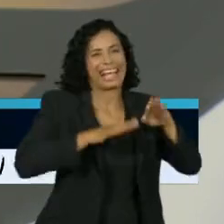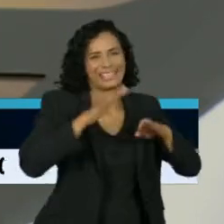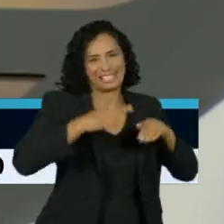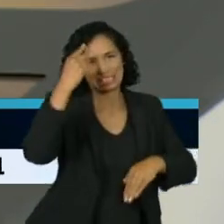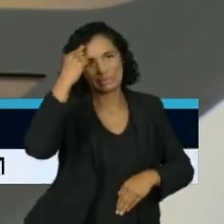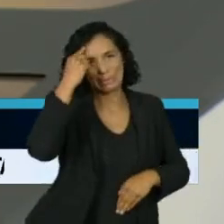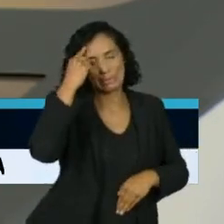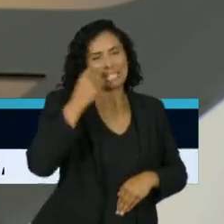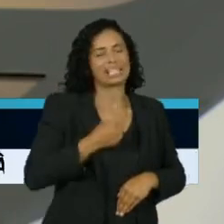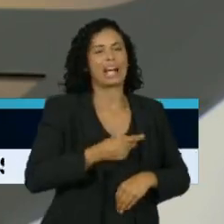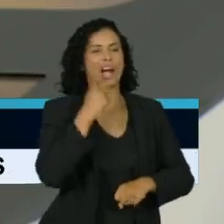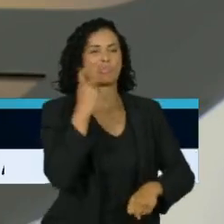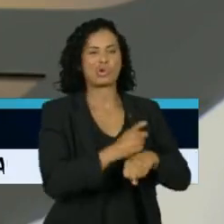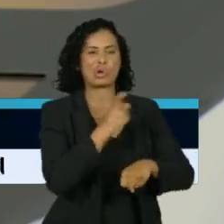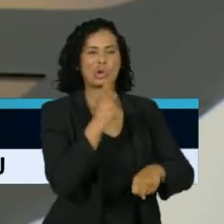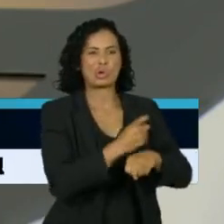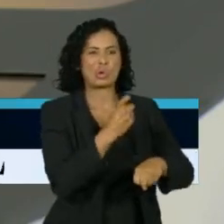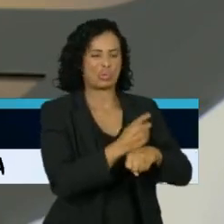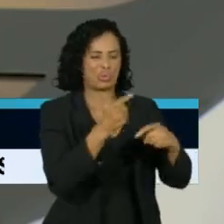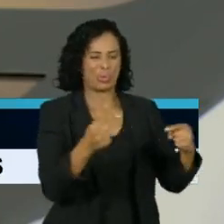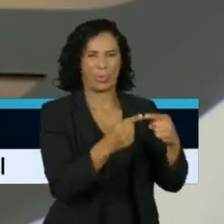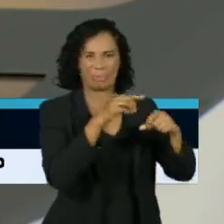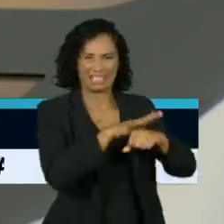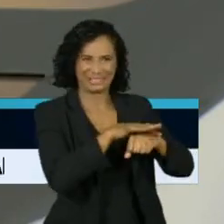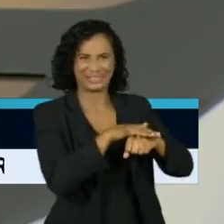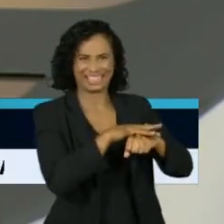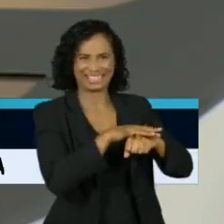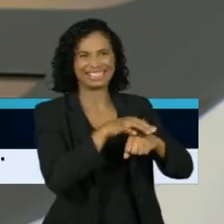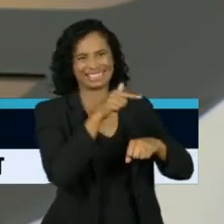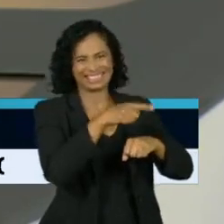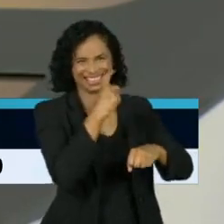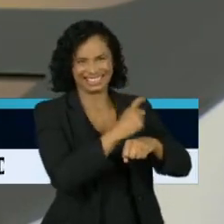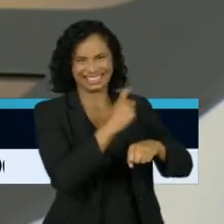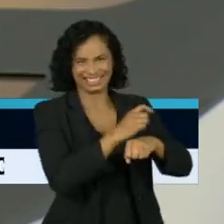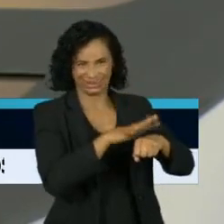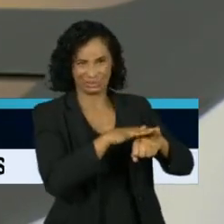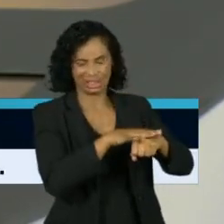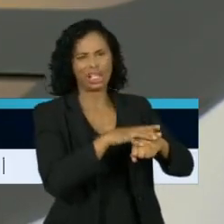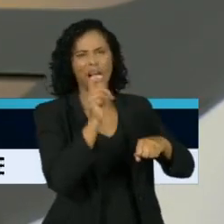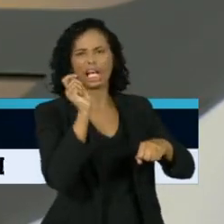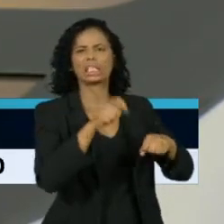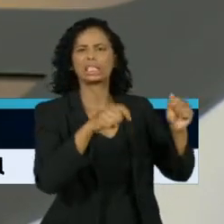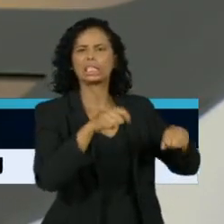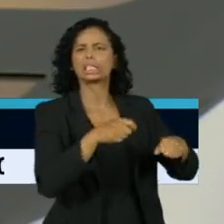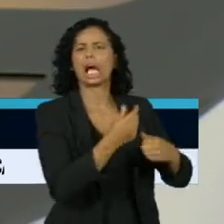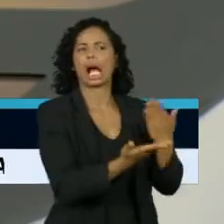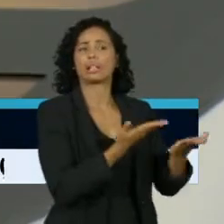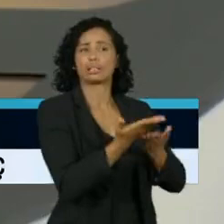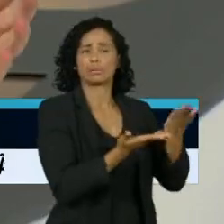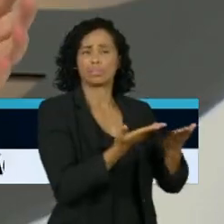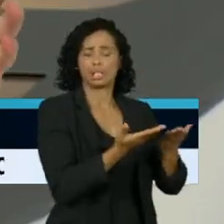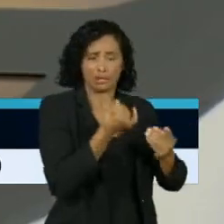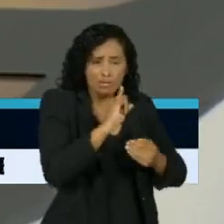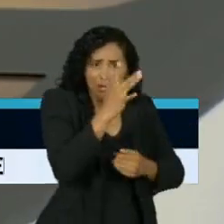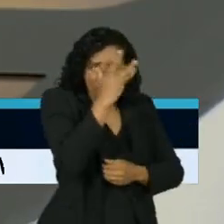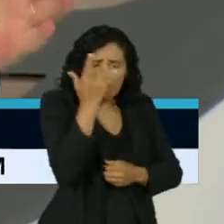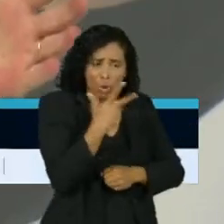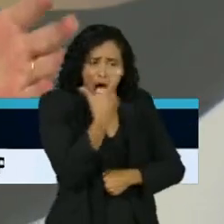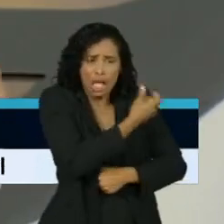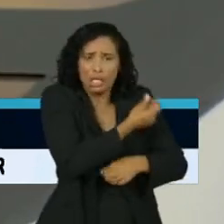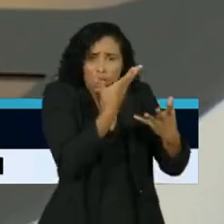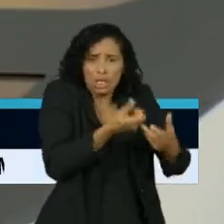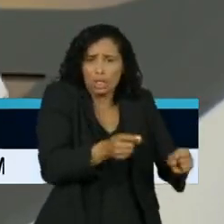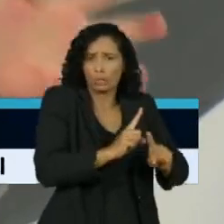Então se é doença tem que ser tratado né então eu acho que não deve eu acho que os caras que não aceitarem se vacinar tem que ser